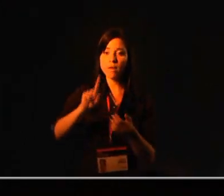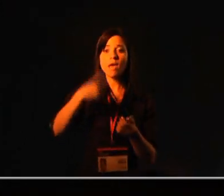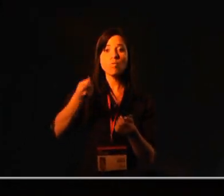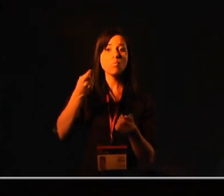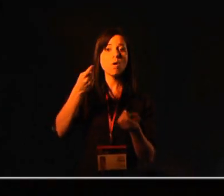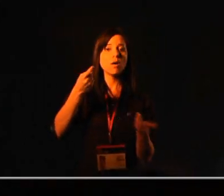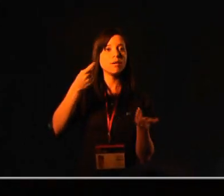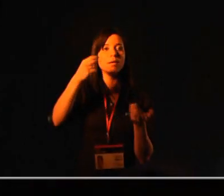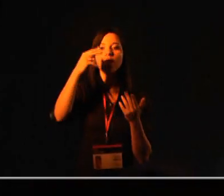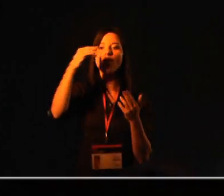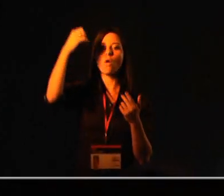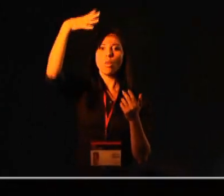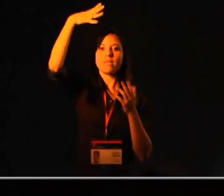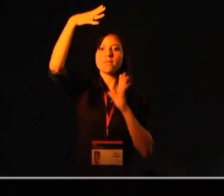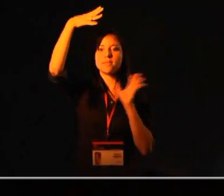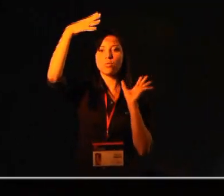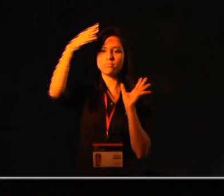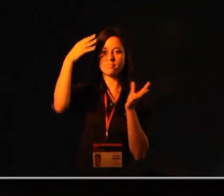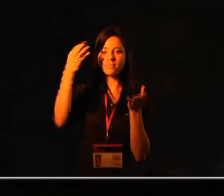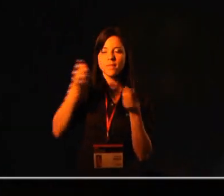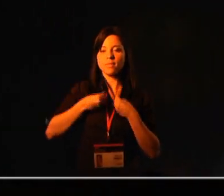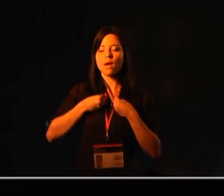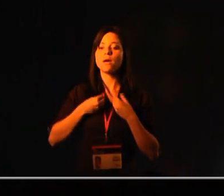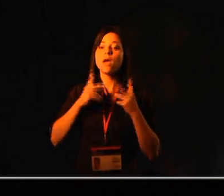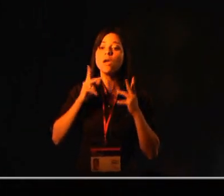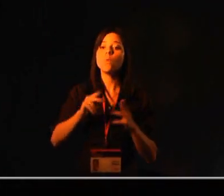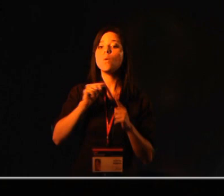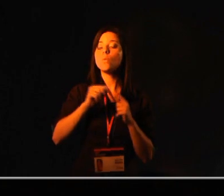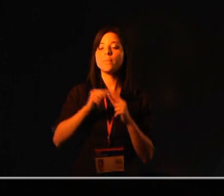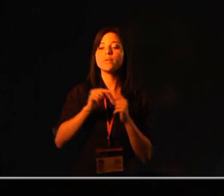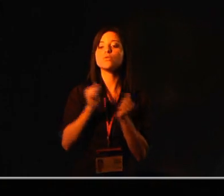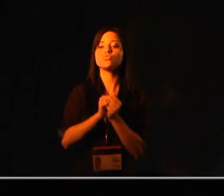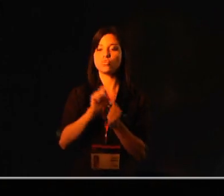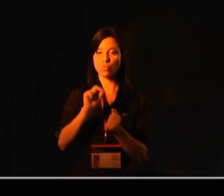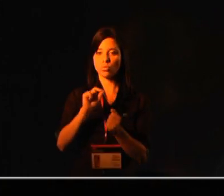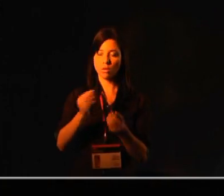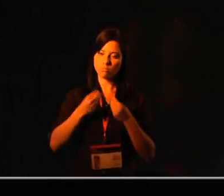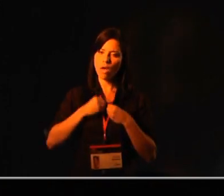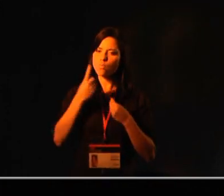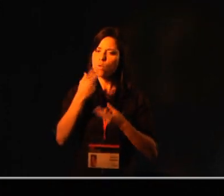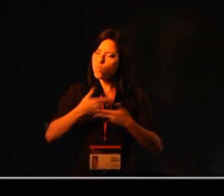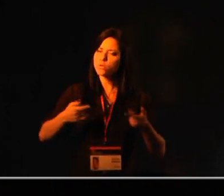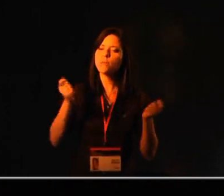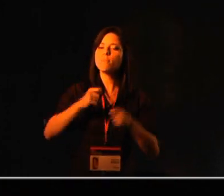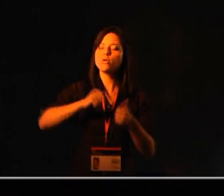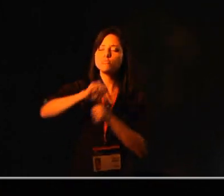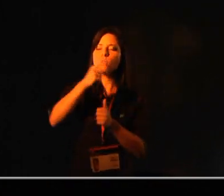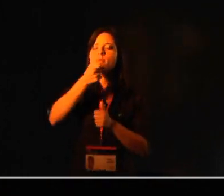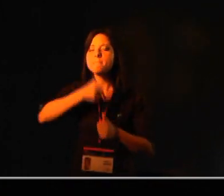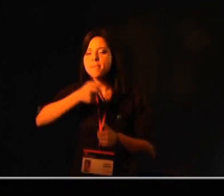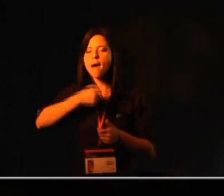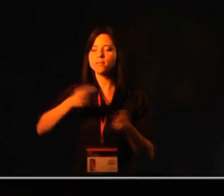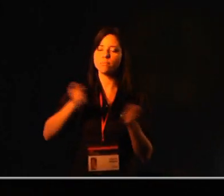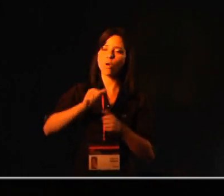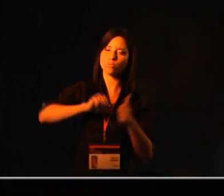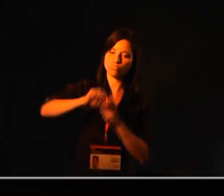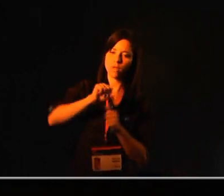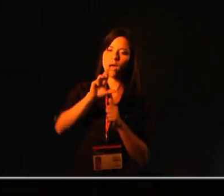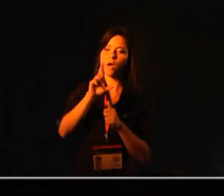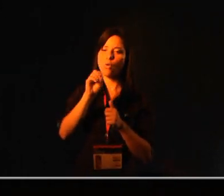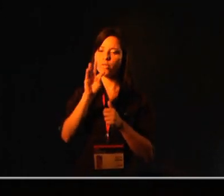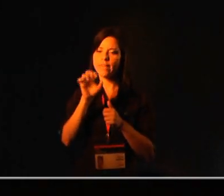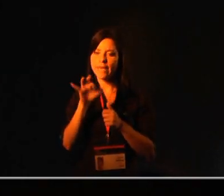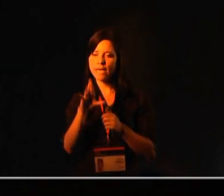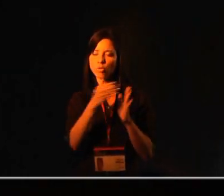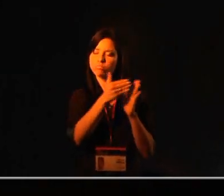eu vejo que várias ideias do mesmo tema têm ali, juntas, elas têm, formam uma coisa que pode virar uma piada de stand-up, pode virar um roteiro